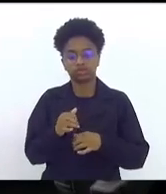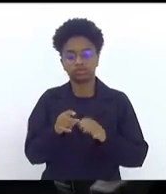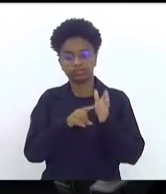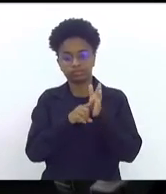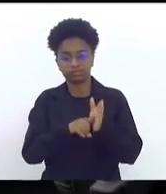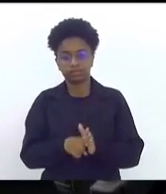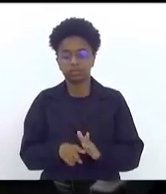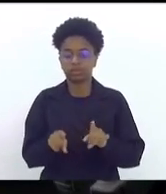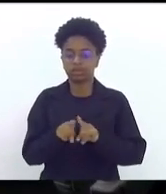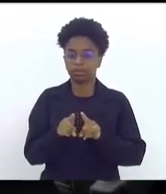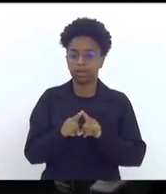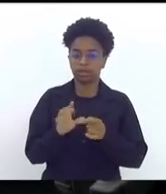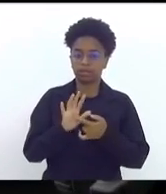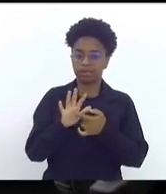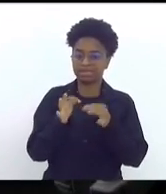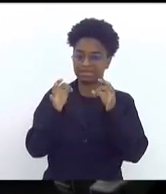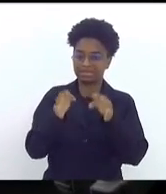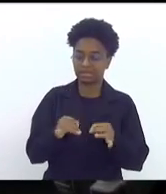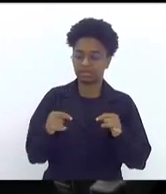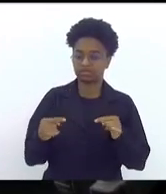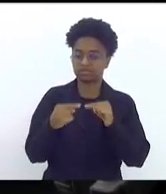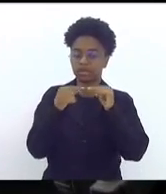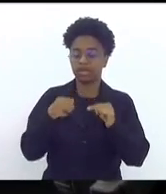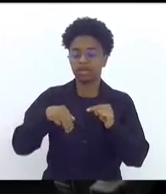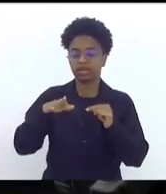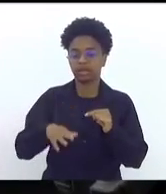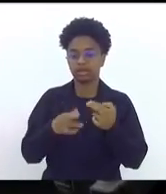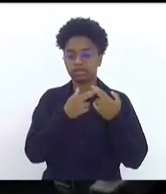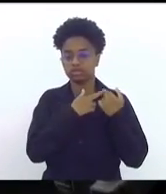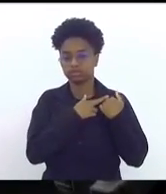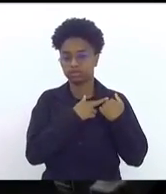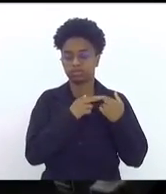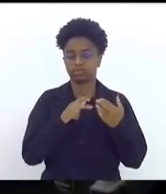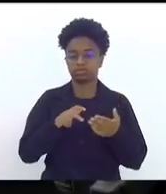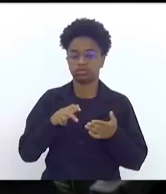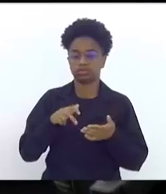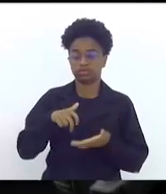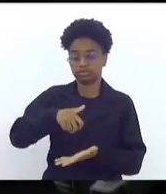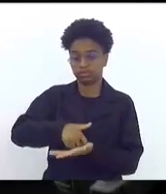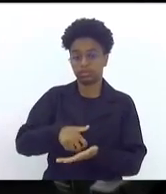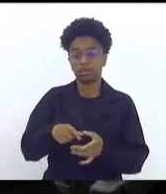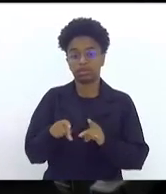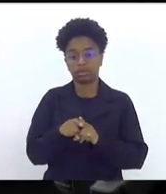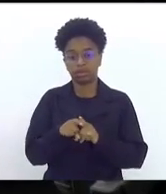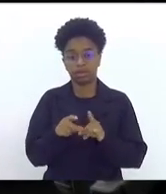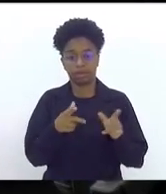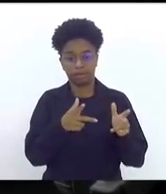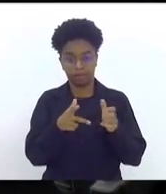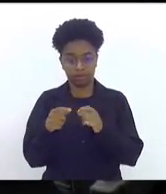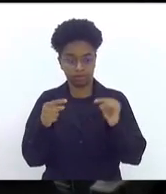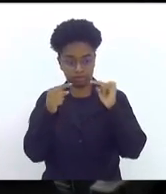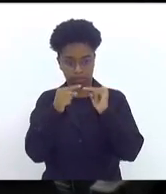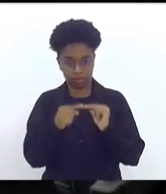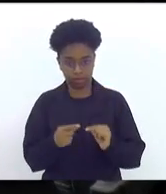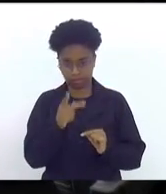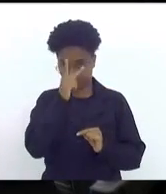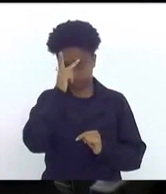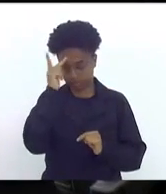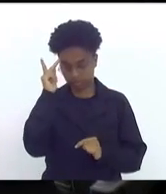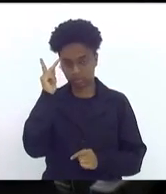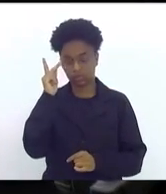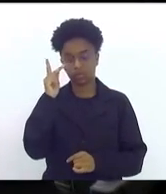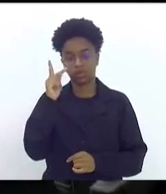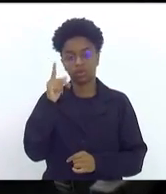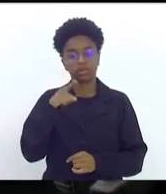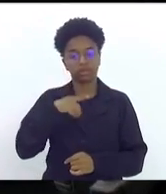importante, corretamente a responsabilidade penal. E o reconhecimento de pessoas, por sua vez, como um meio de prova, visa